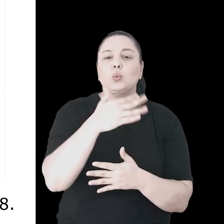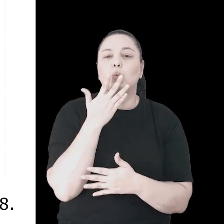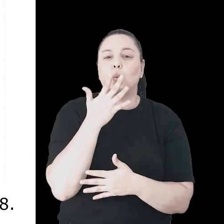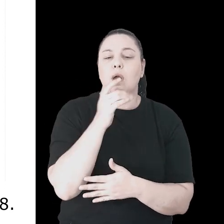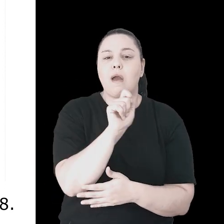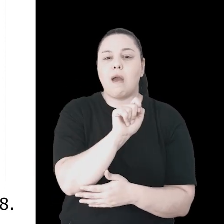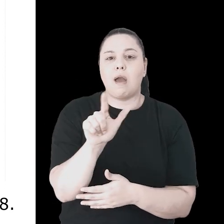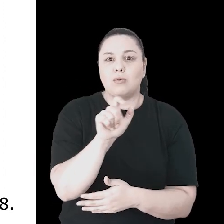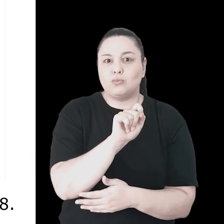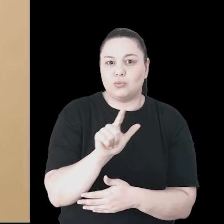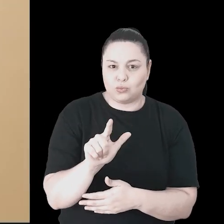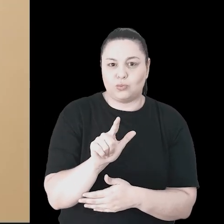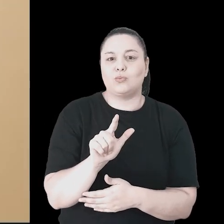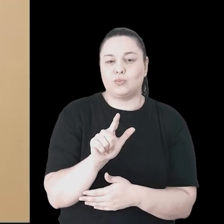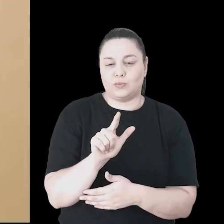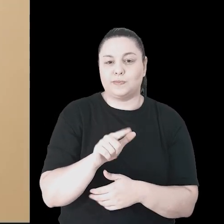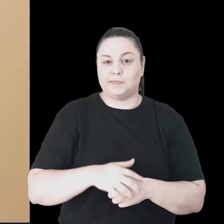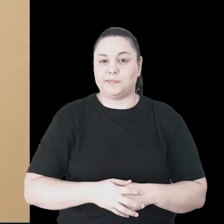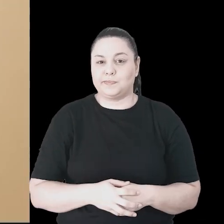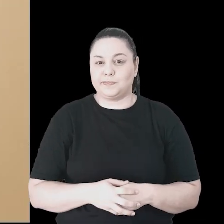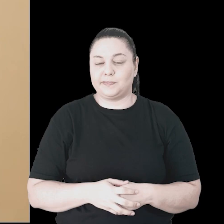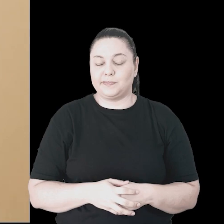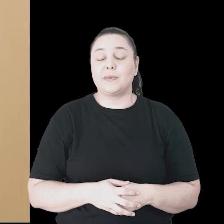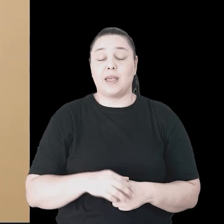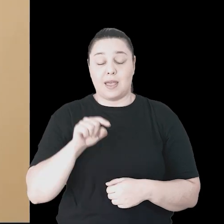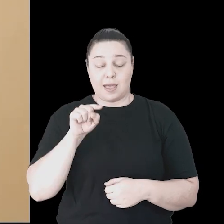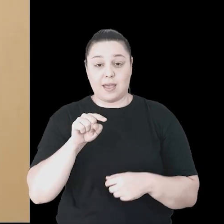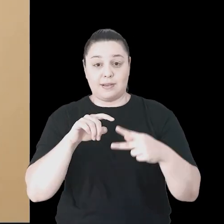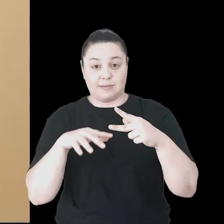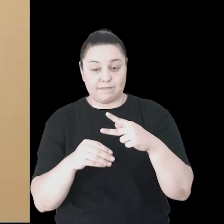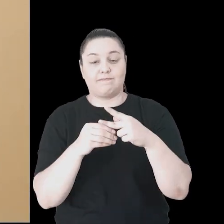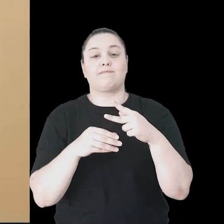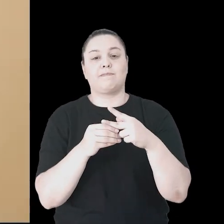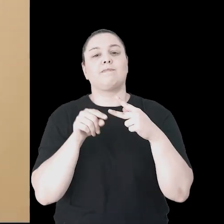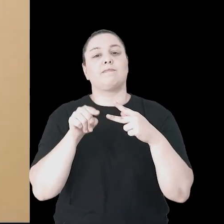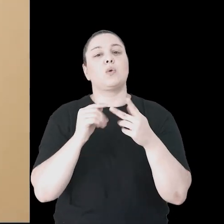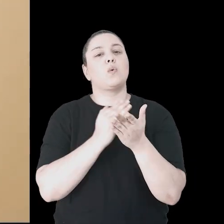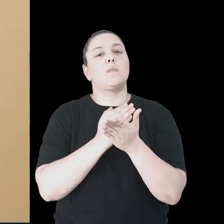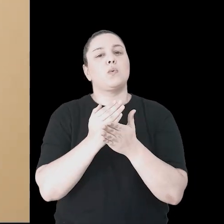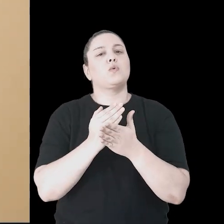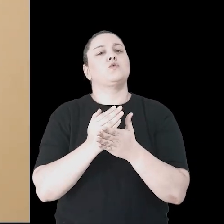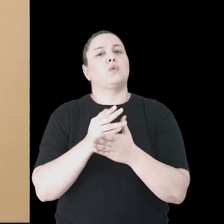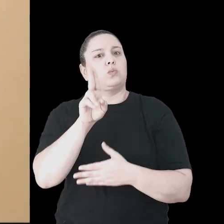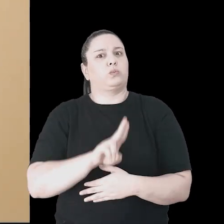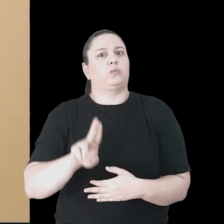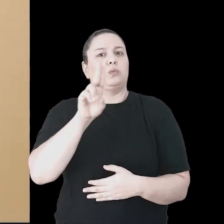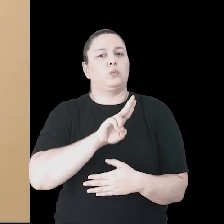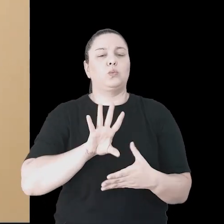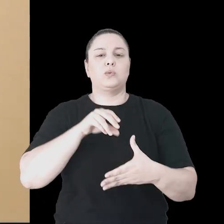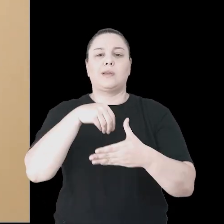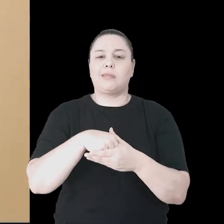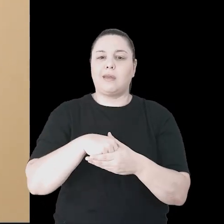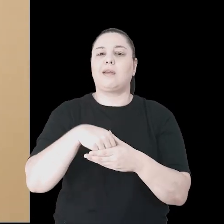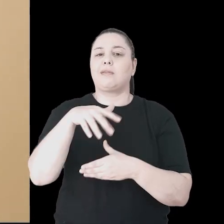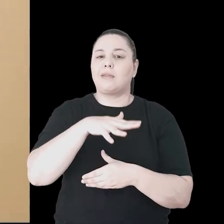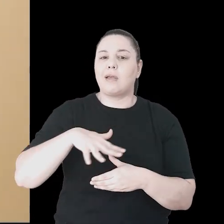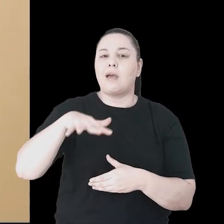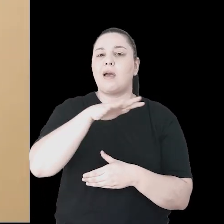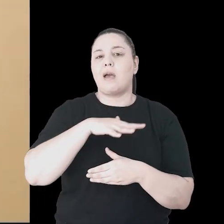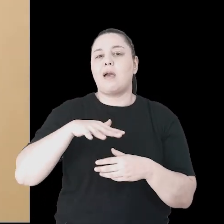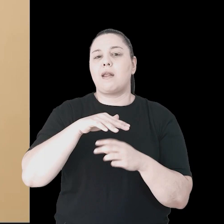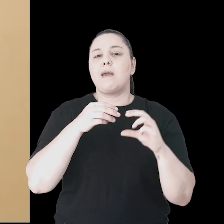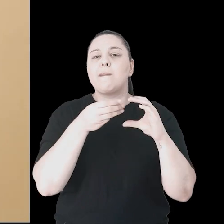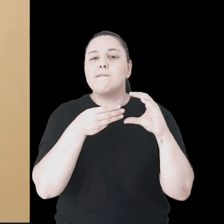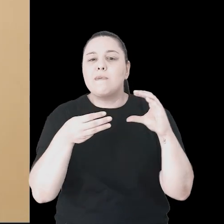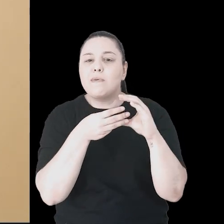cujo comprimento de onda é 465 nanômetros. A aequorina tornou-se uma ferramenta útil em biologia